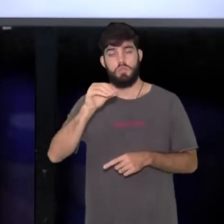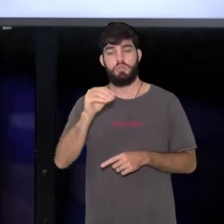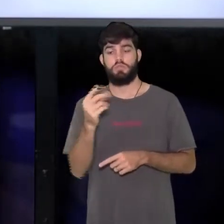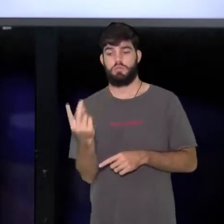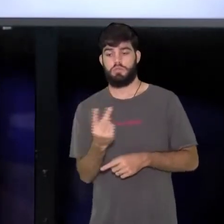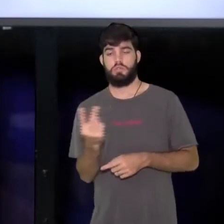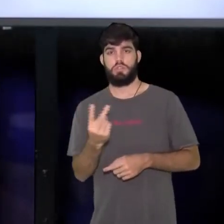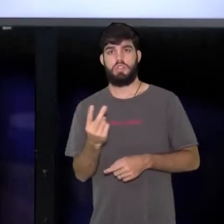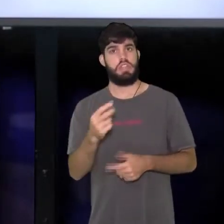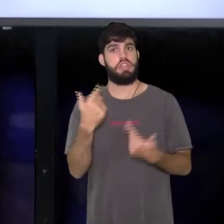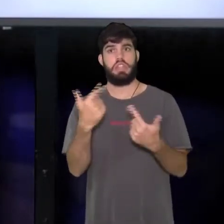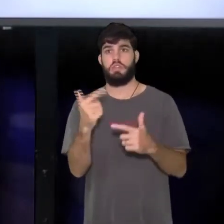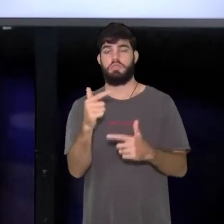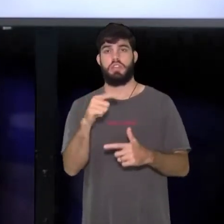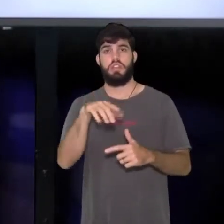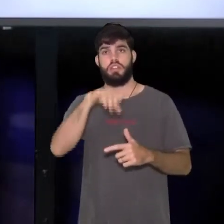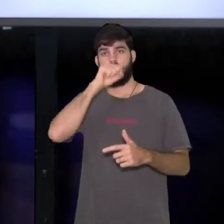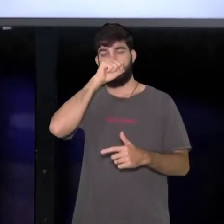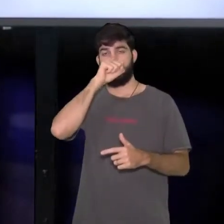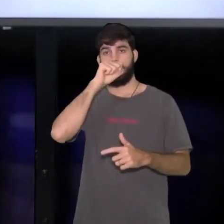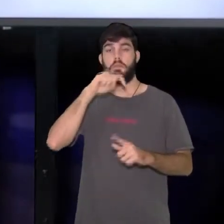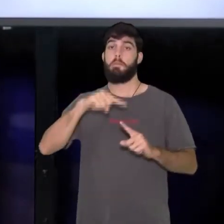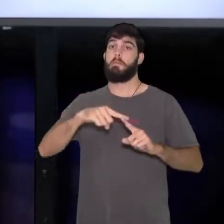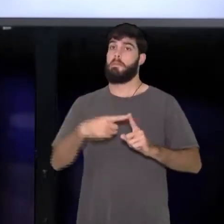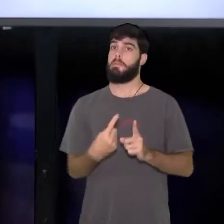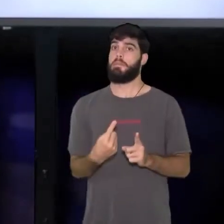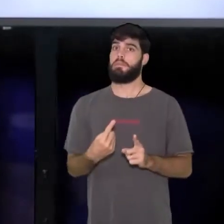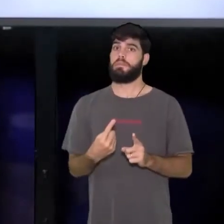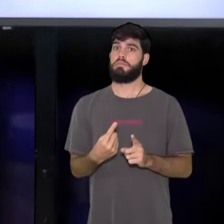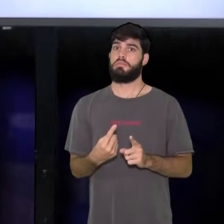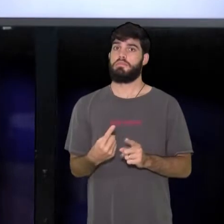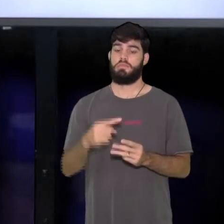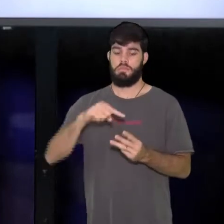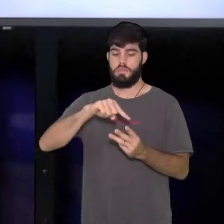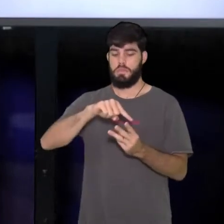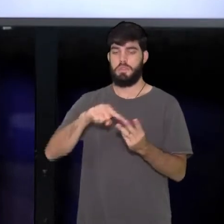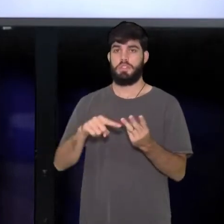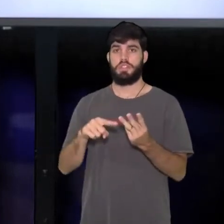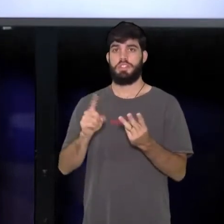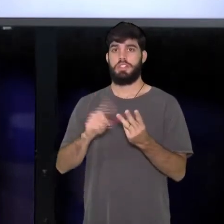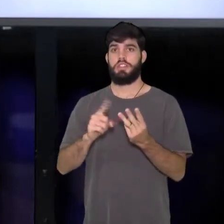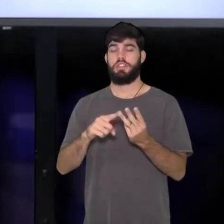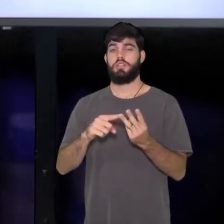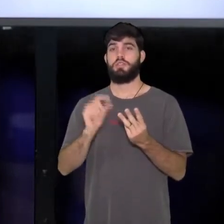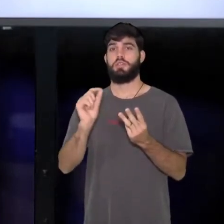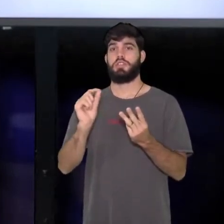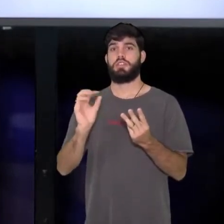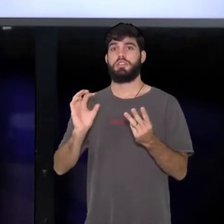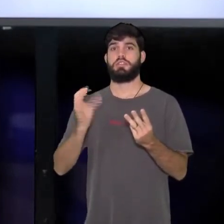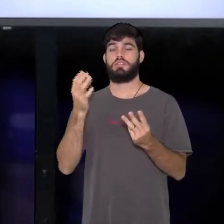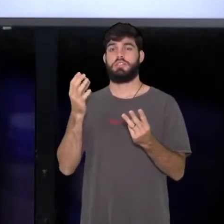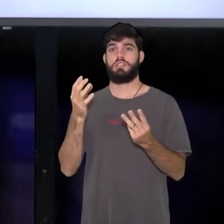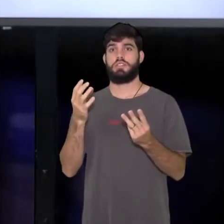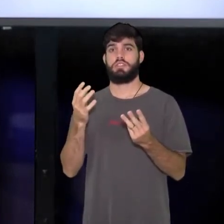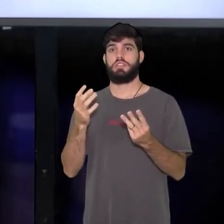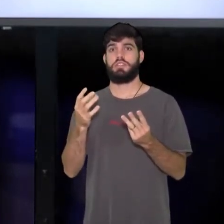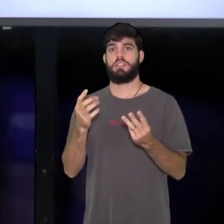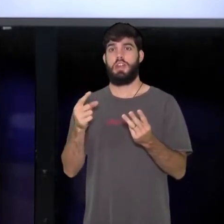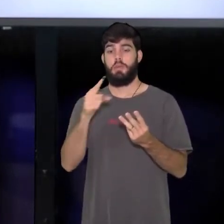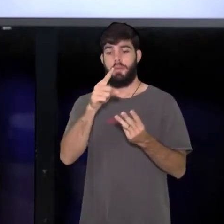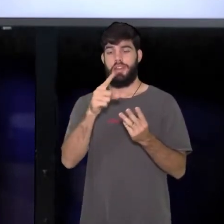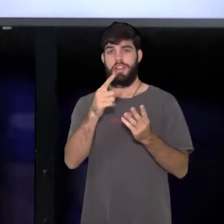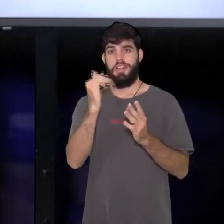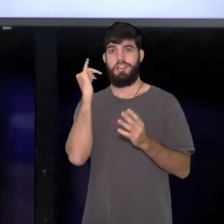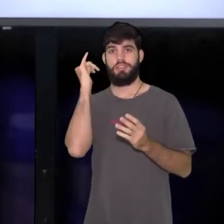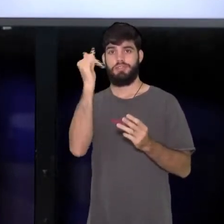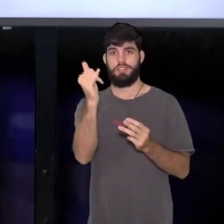gases não têm cheiro. Porém, uma terceira substância é colocada ali justamente para te